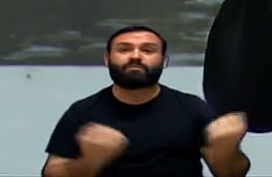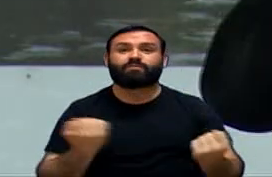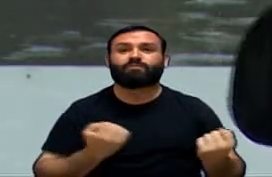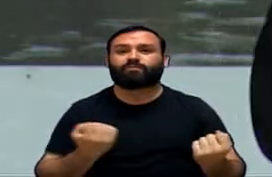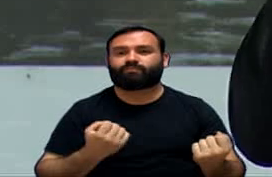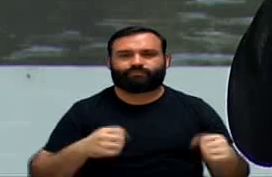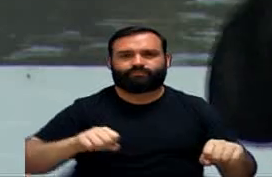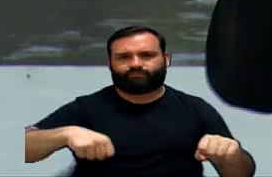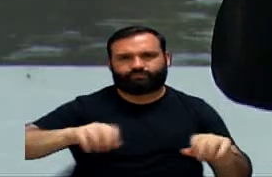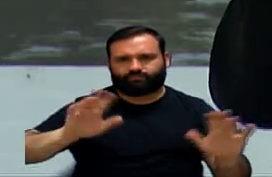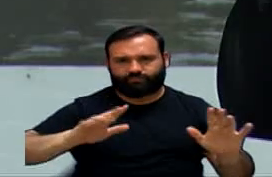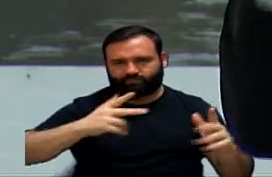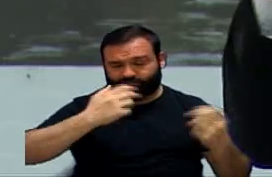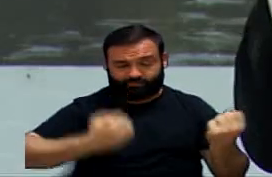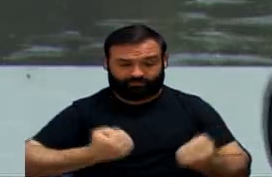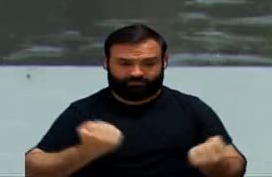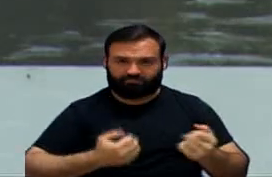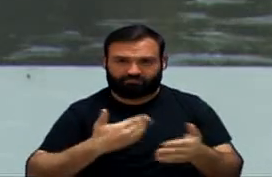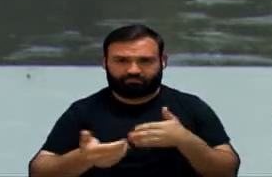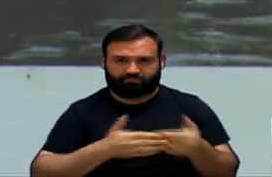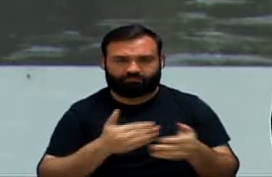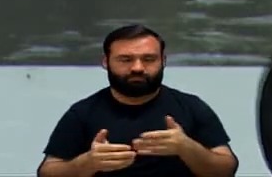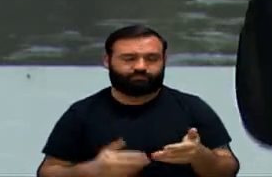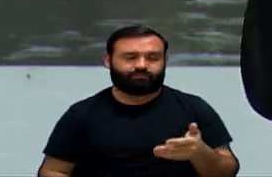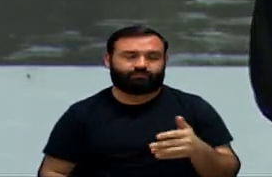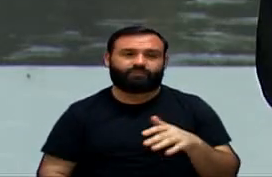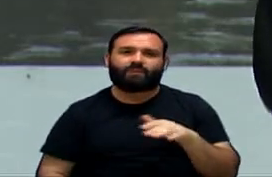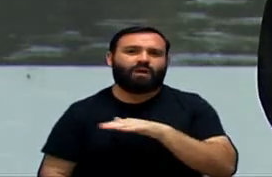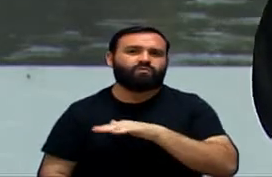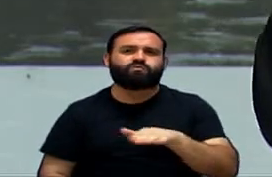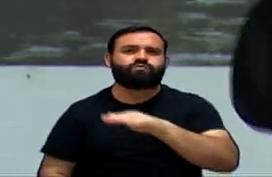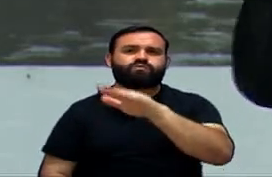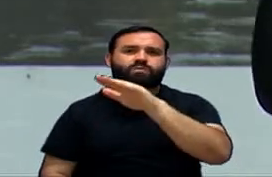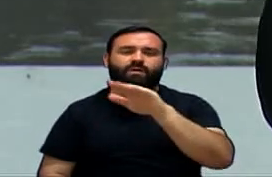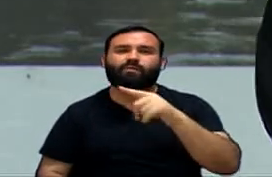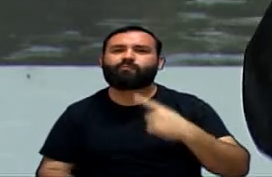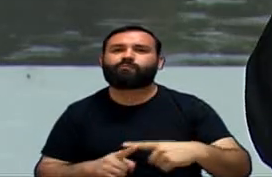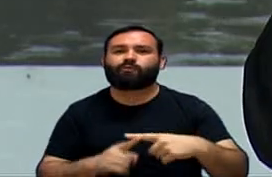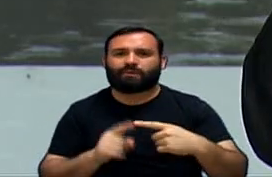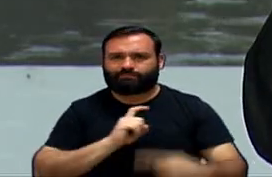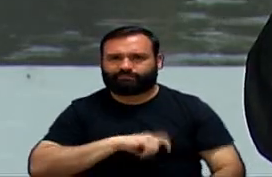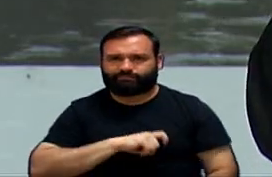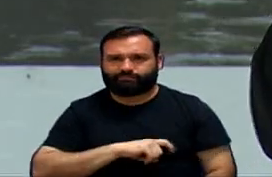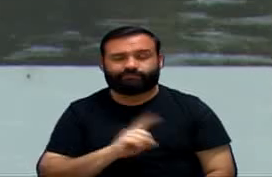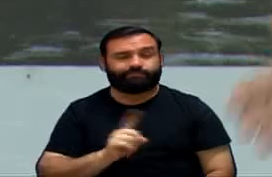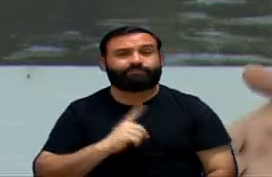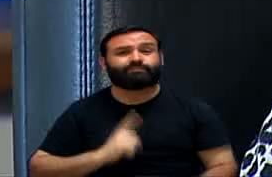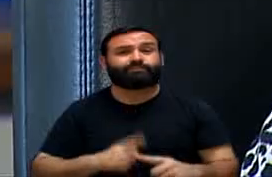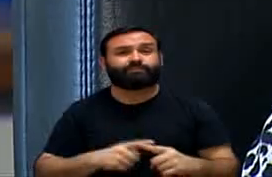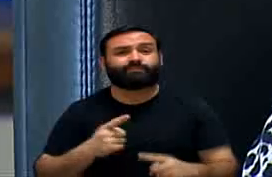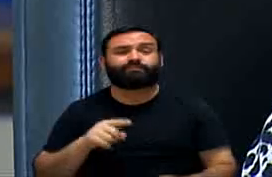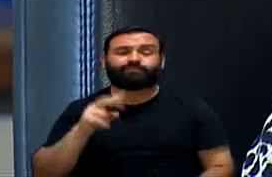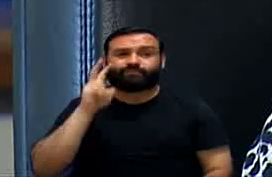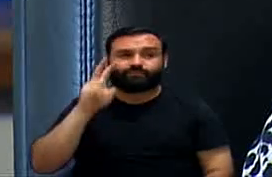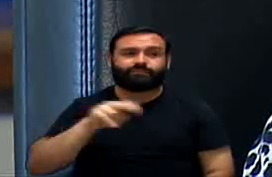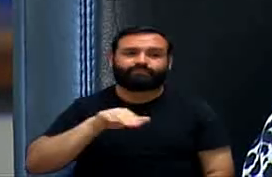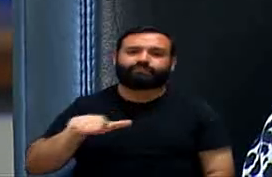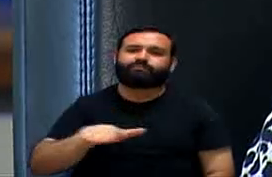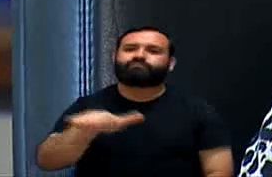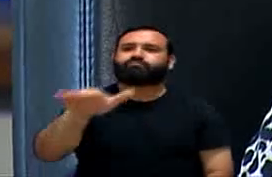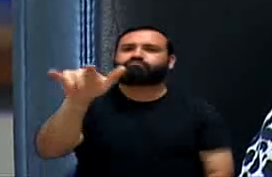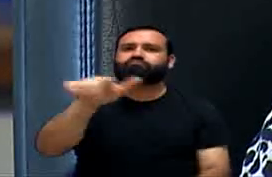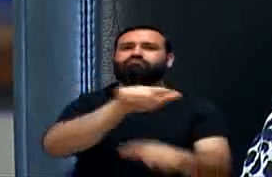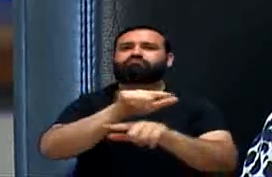caso não tô falando de moto falando de condutor de veículo ele passa rápido não porque ele é maldoso é porque você vê uma pista na frente